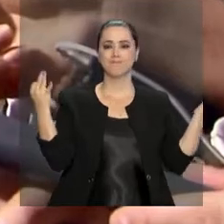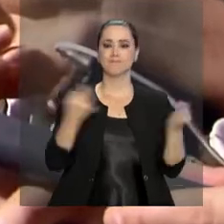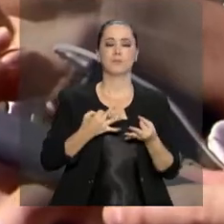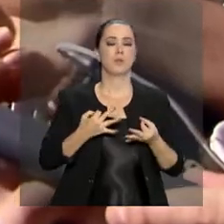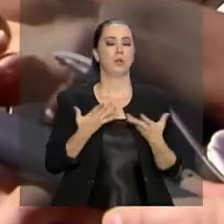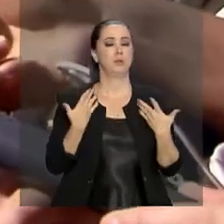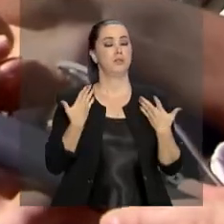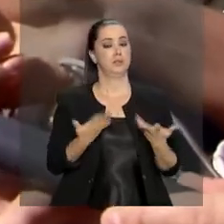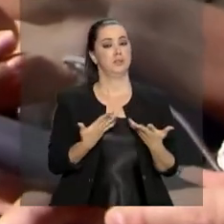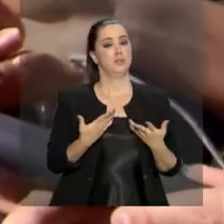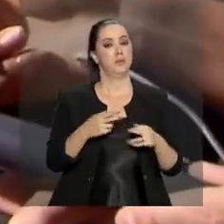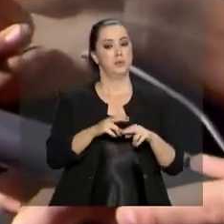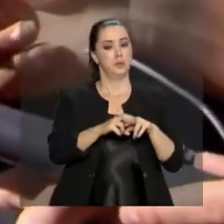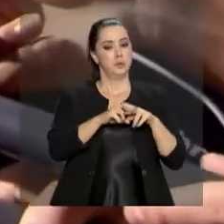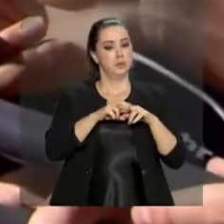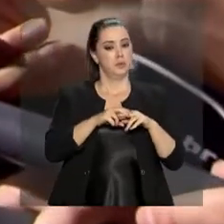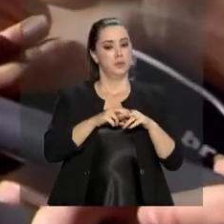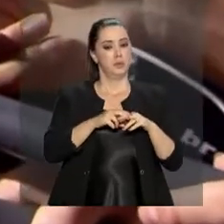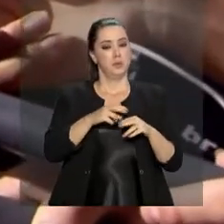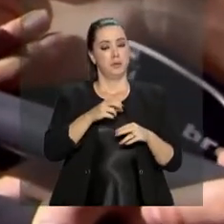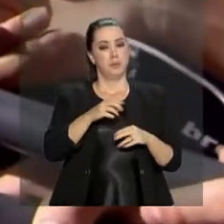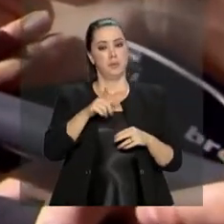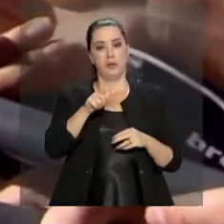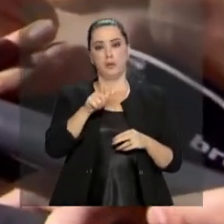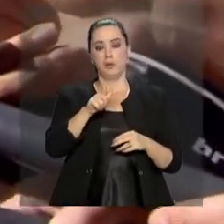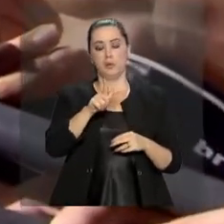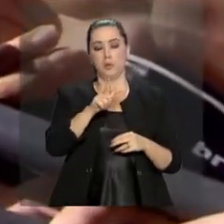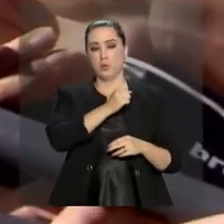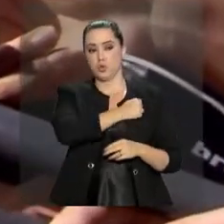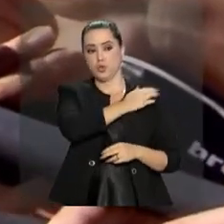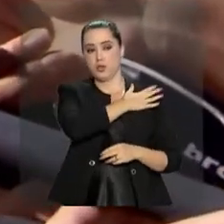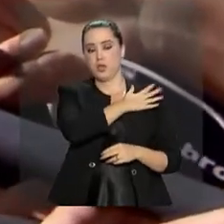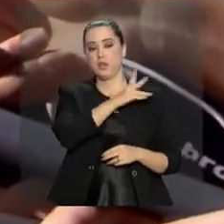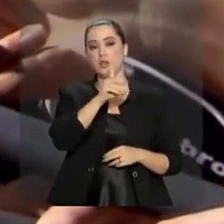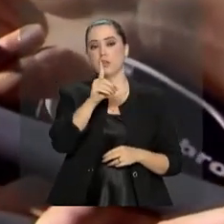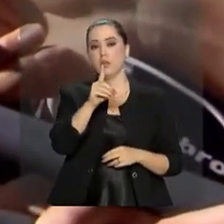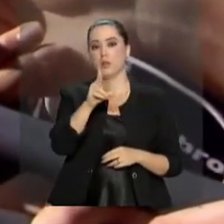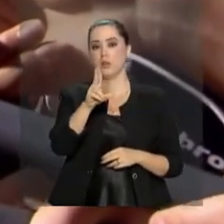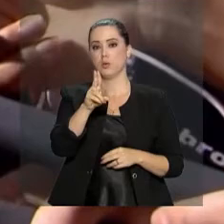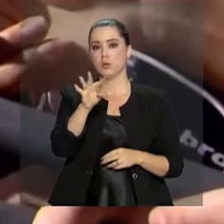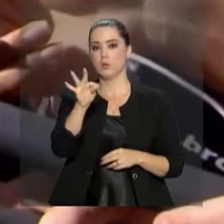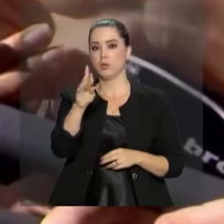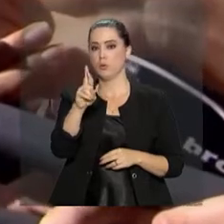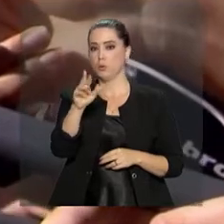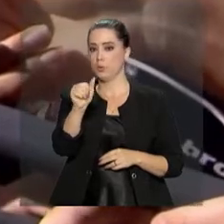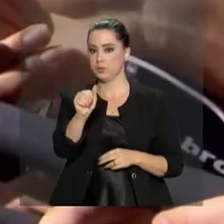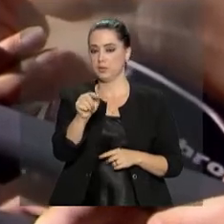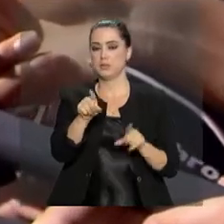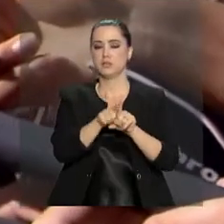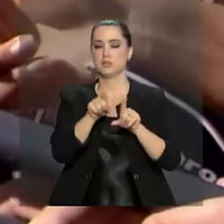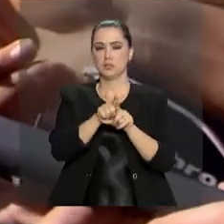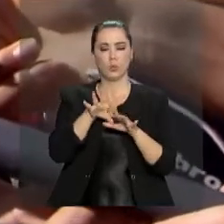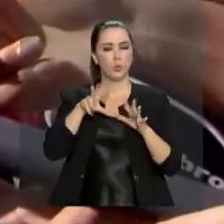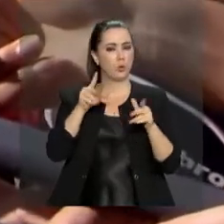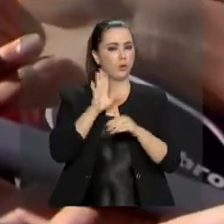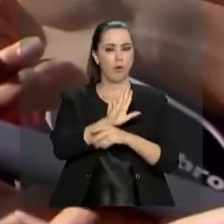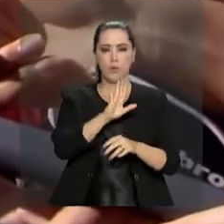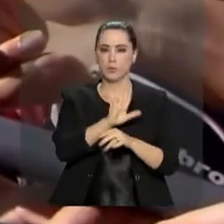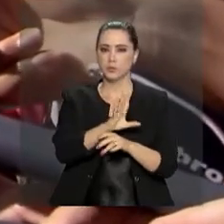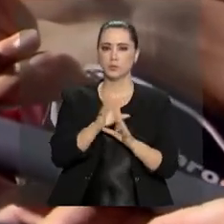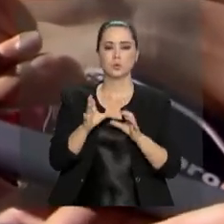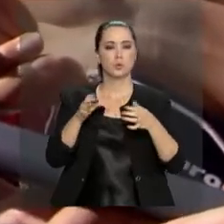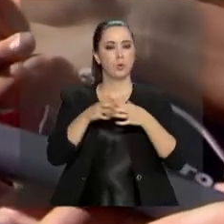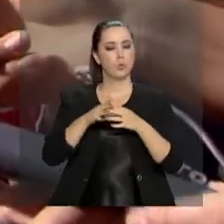pelo pelo general dutra que é o comandante da 1ª brigada de infantaria de selva com o total apoio do